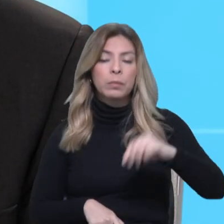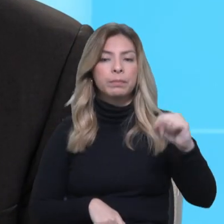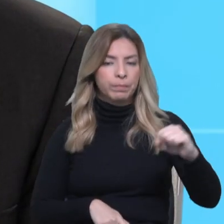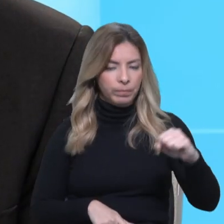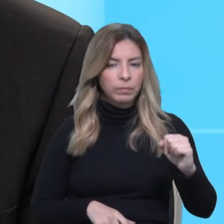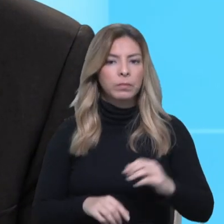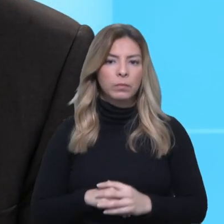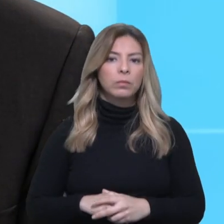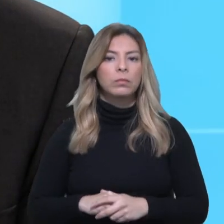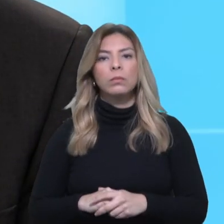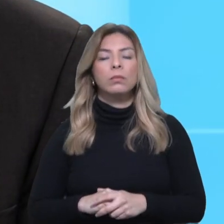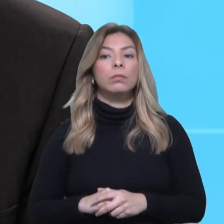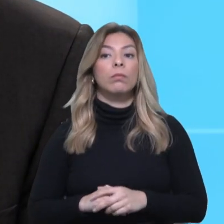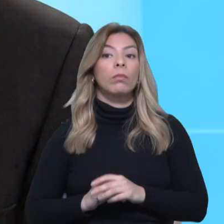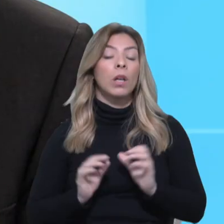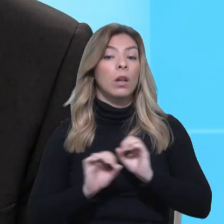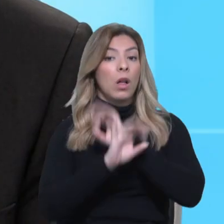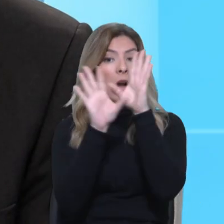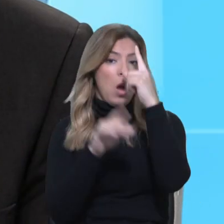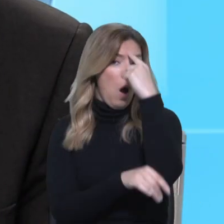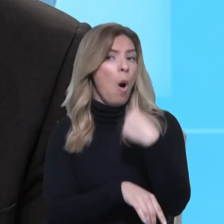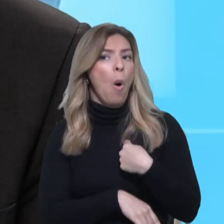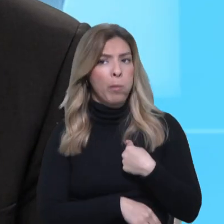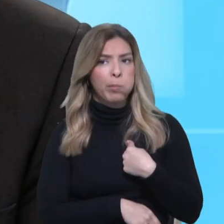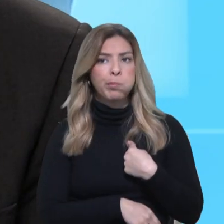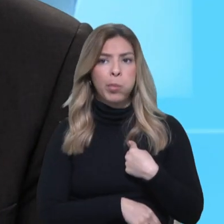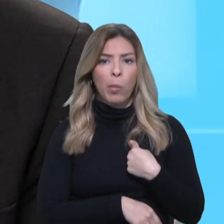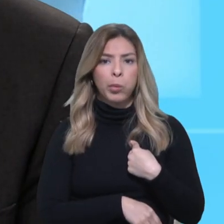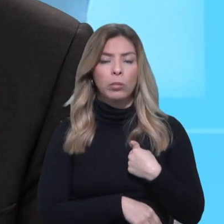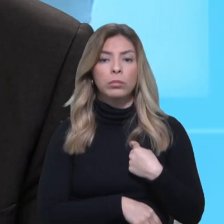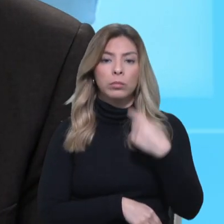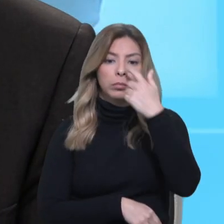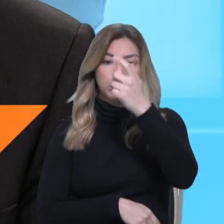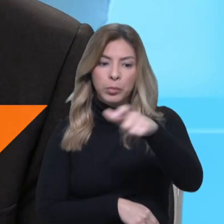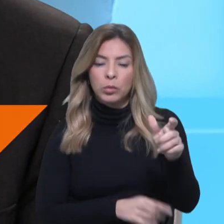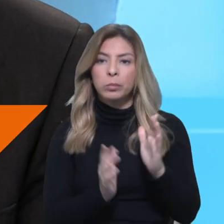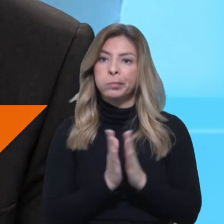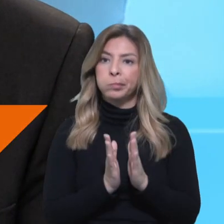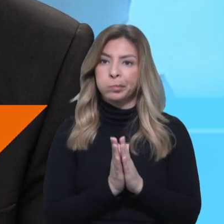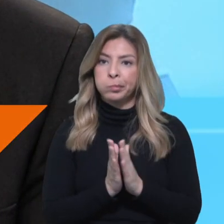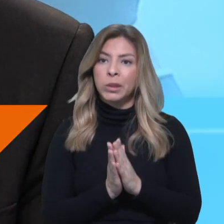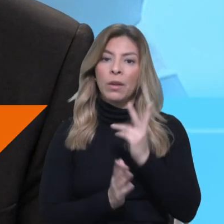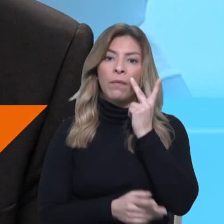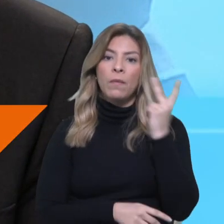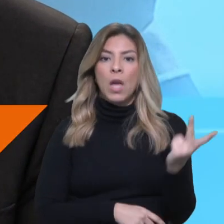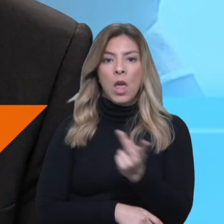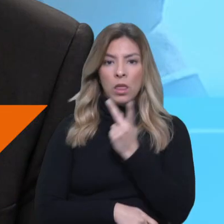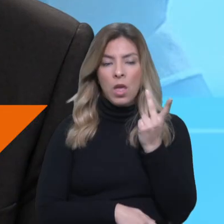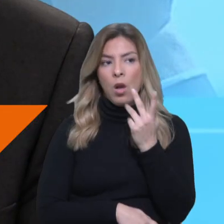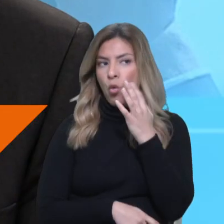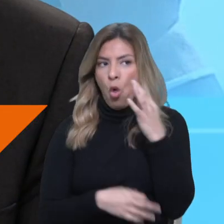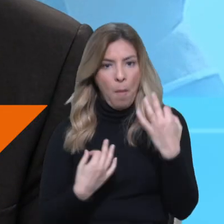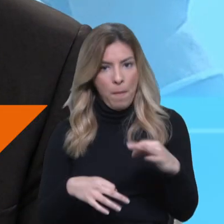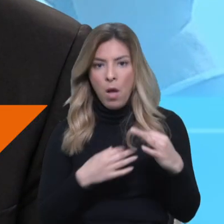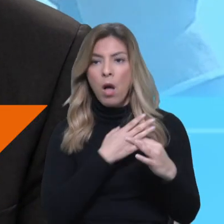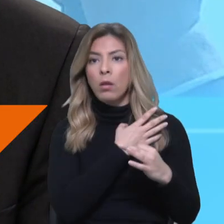Claro que nós sabemos que os religiosos e as religiosas, portanto a vida consagrada em geral,